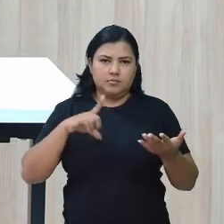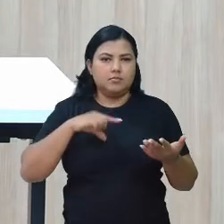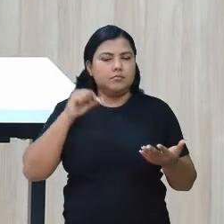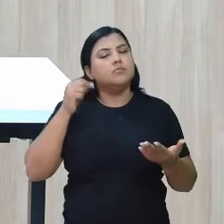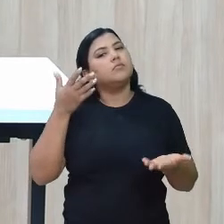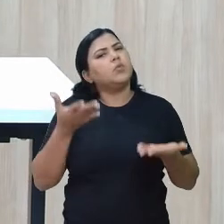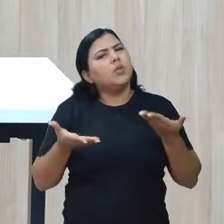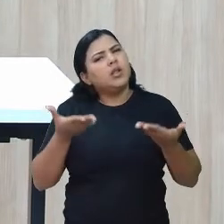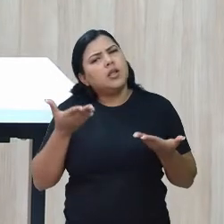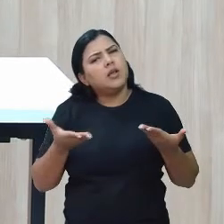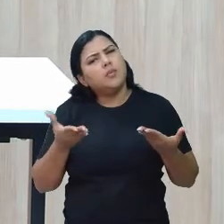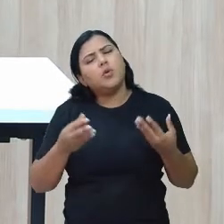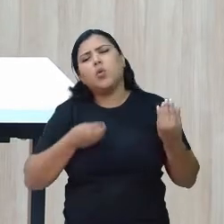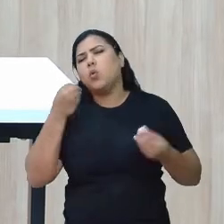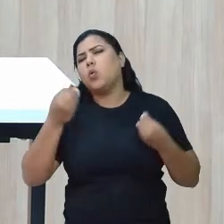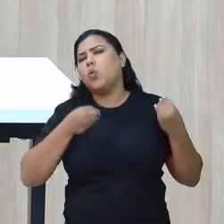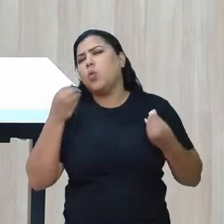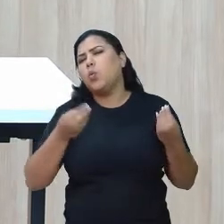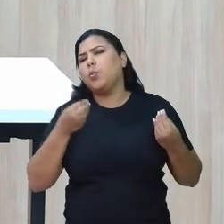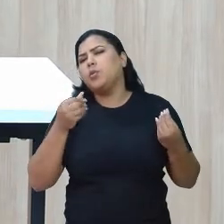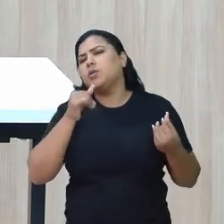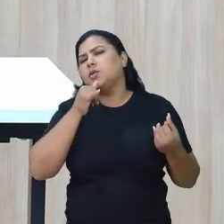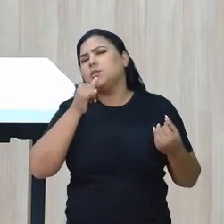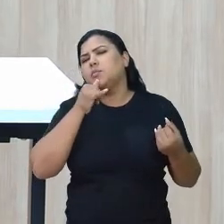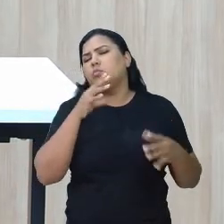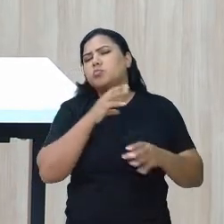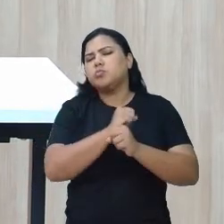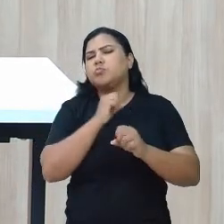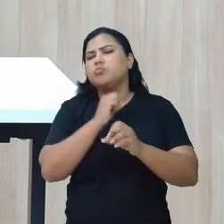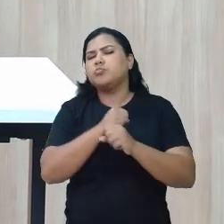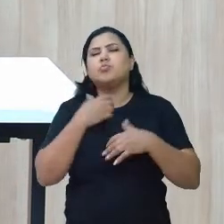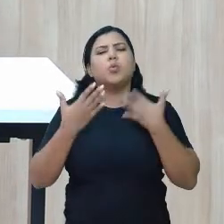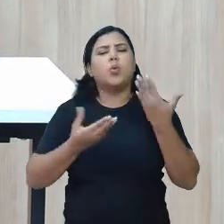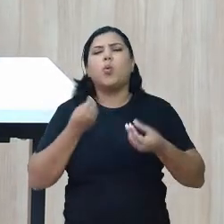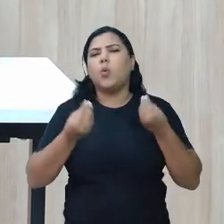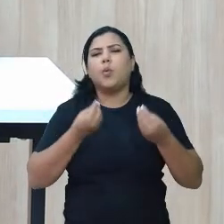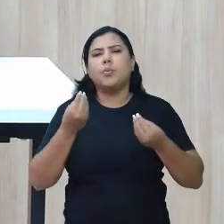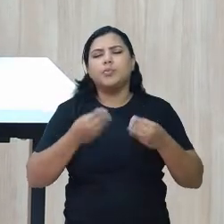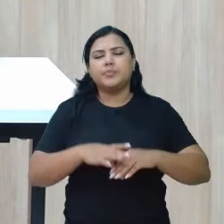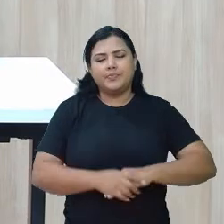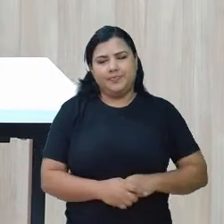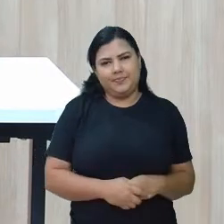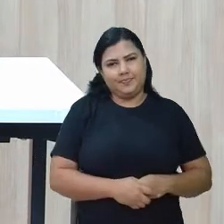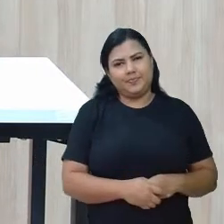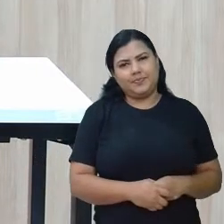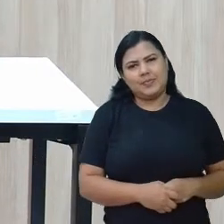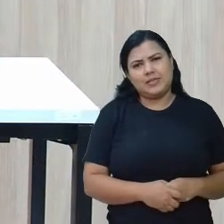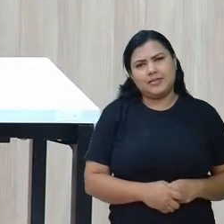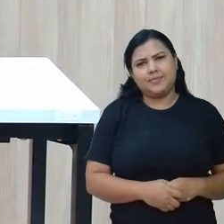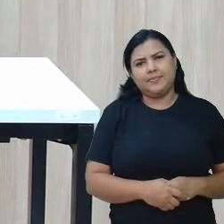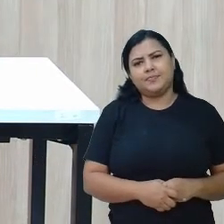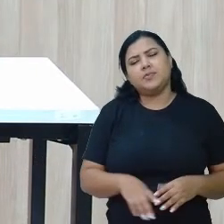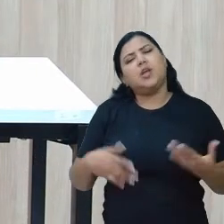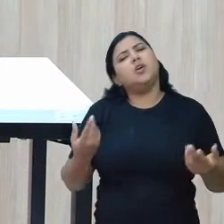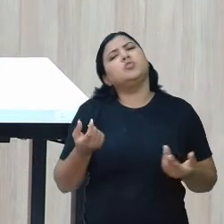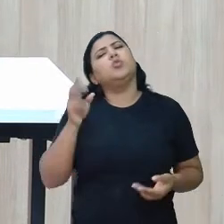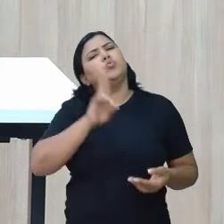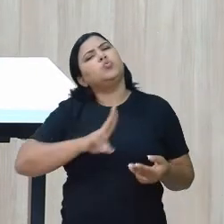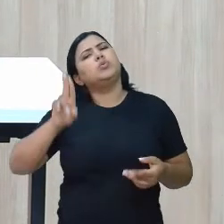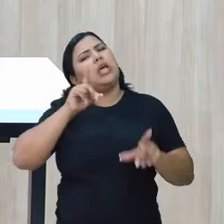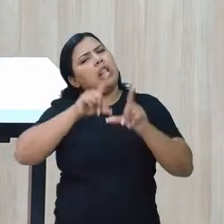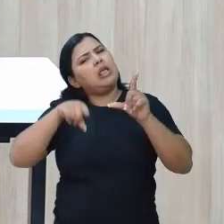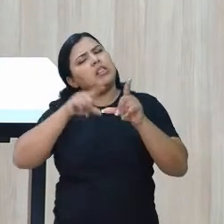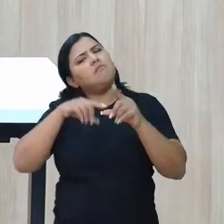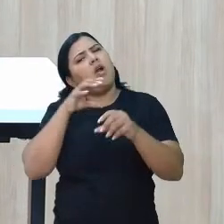do equilíbrio e como é que isso vira aquelas continhas. Como é que a gente faz conta com letra, né? Ou seja, será que a gente faz conta com letra? Eu